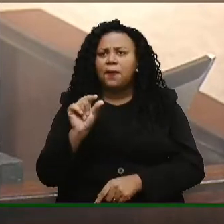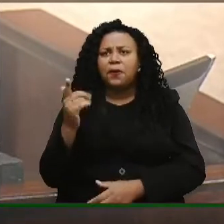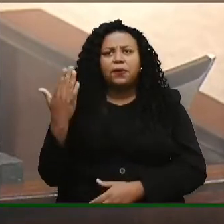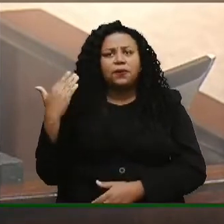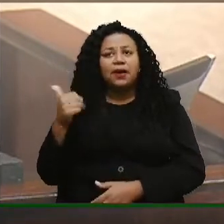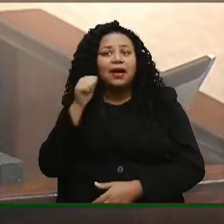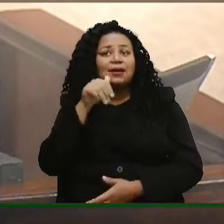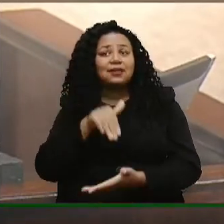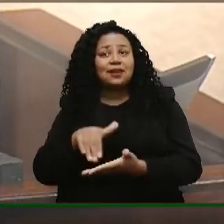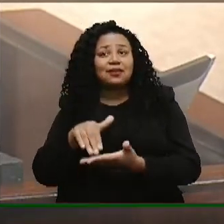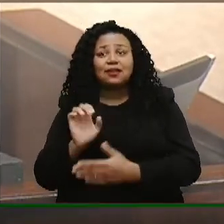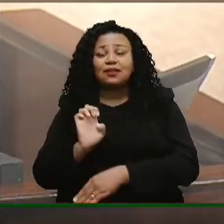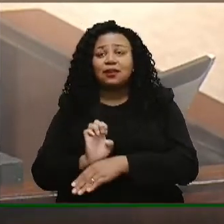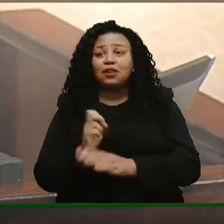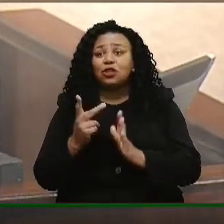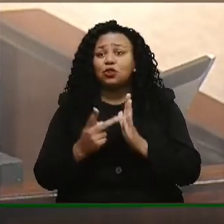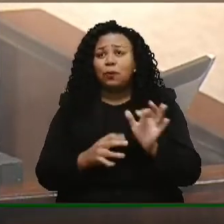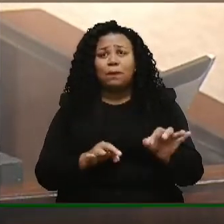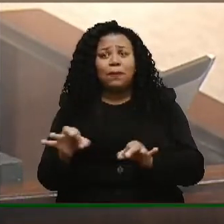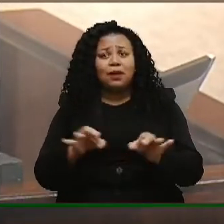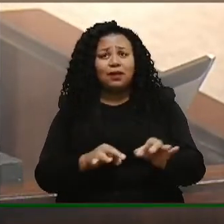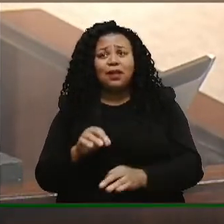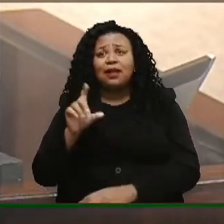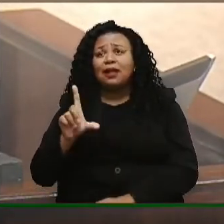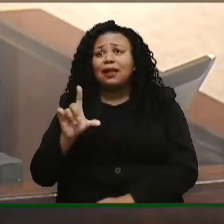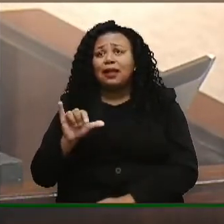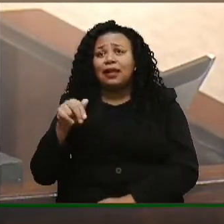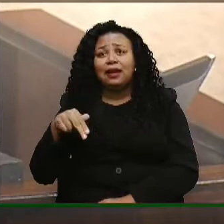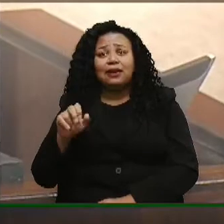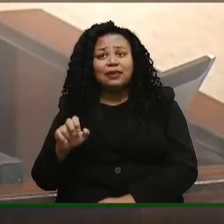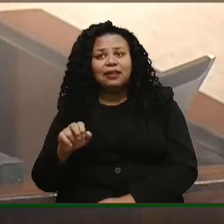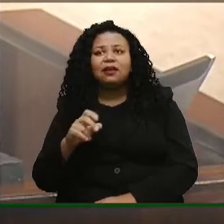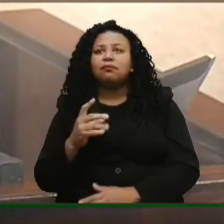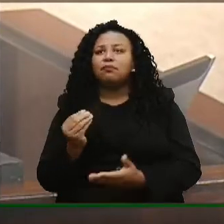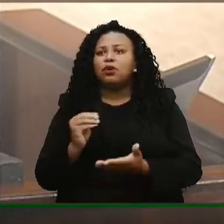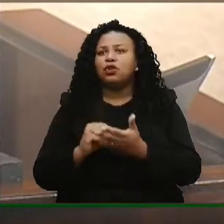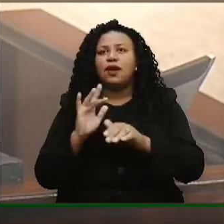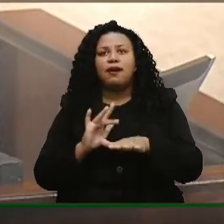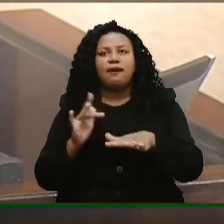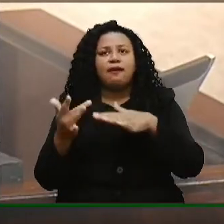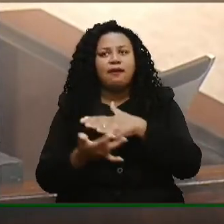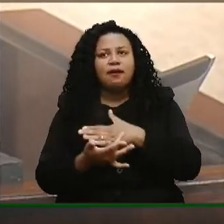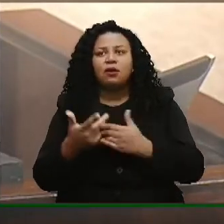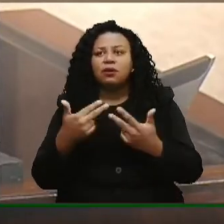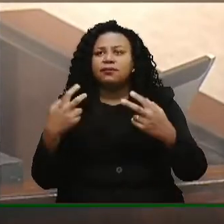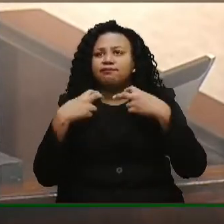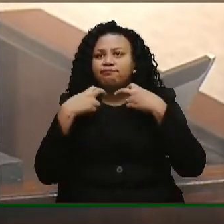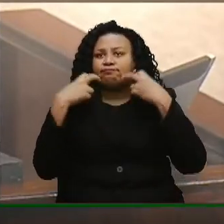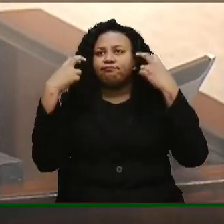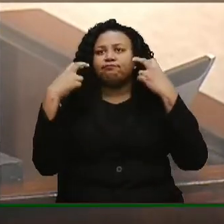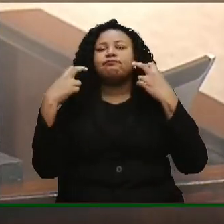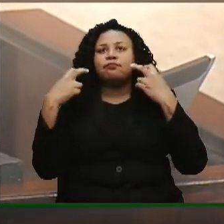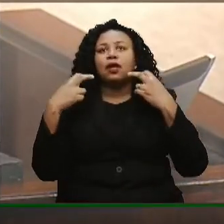Recentemente, a secretária estadual do Planejamento, Leani Lemos, relatou nas redes sociais uma situação de